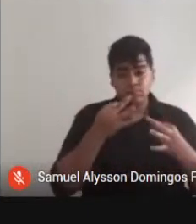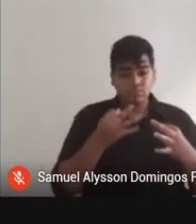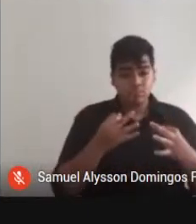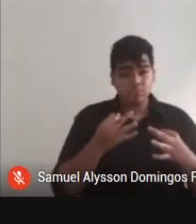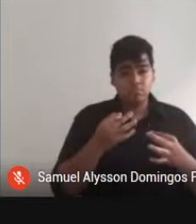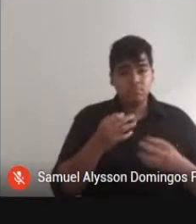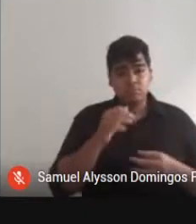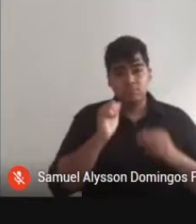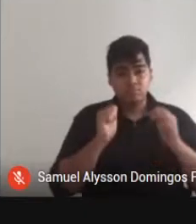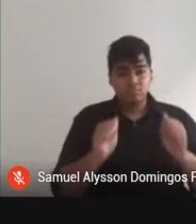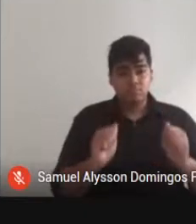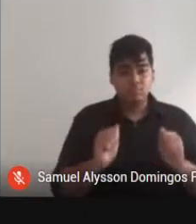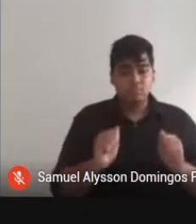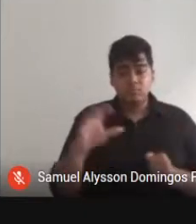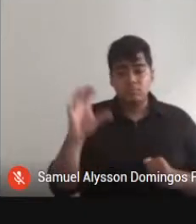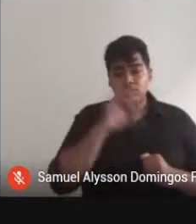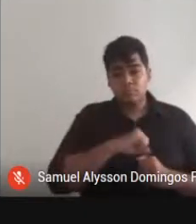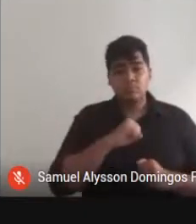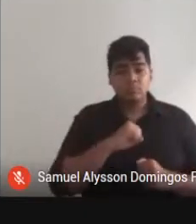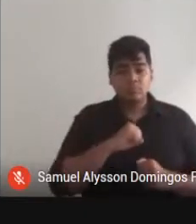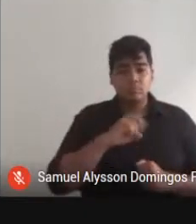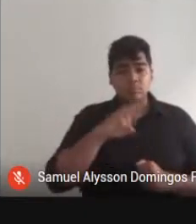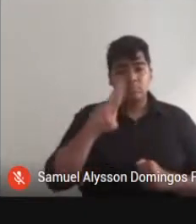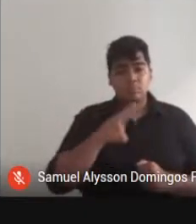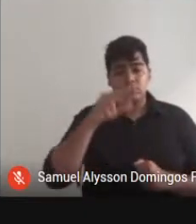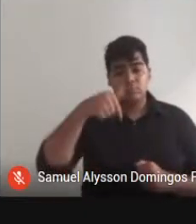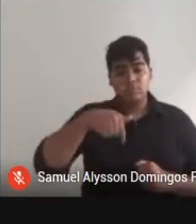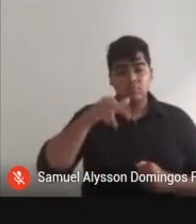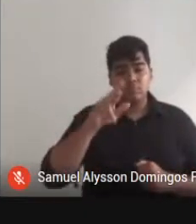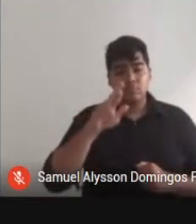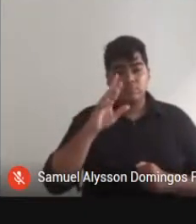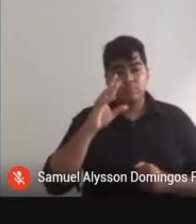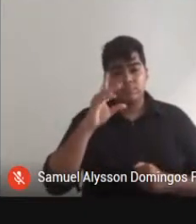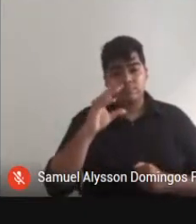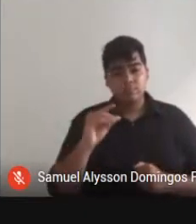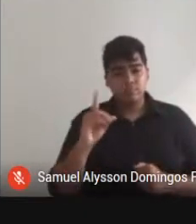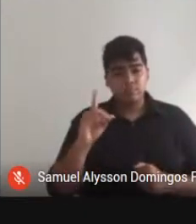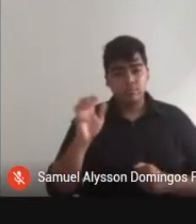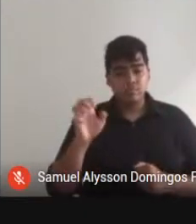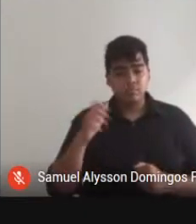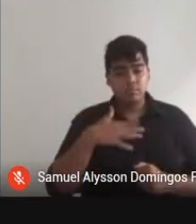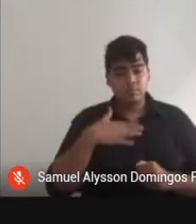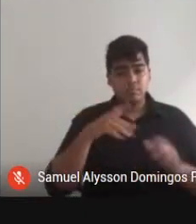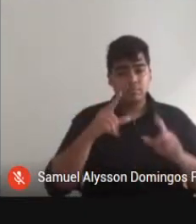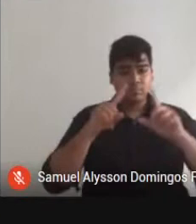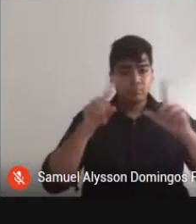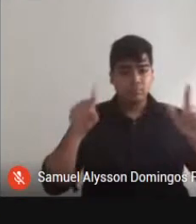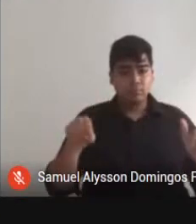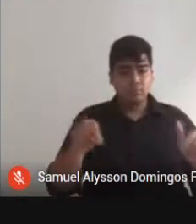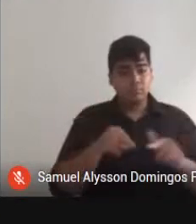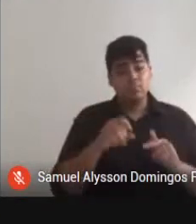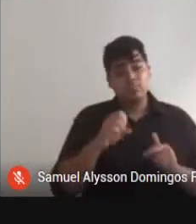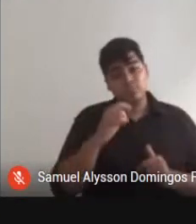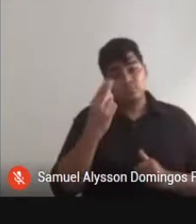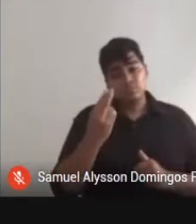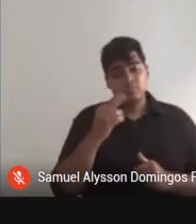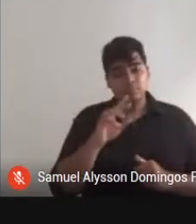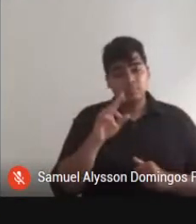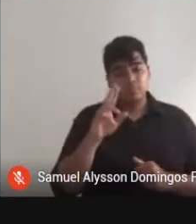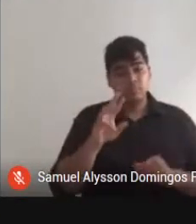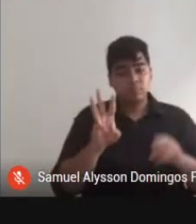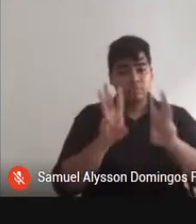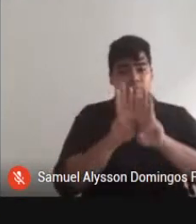vocês acessam de forma bem rápida através do QR Code, que está aí na tela, apontando o celular, ou acessando o site, ó, que está aí